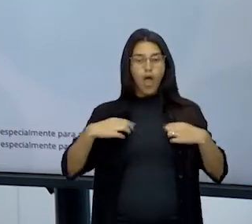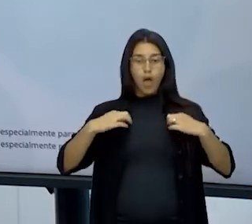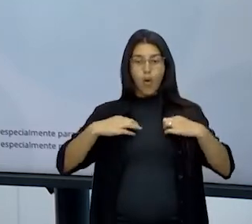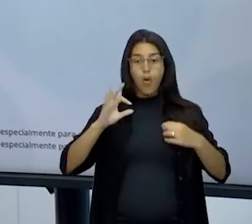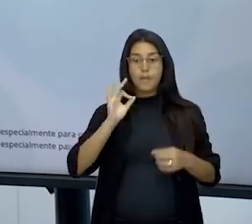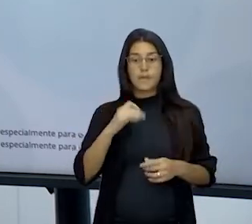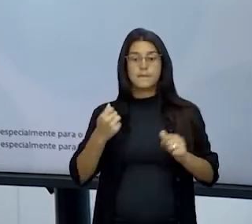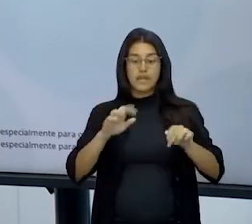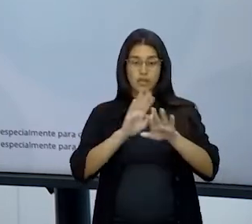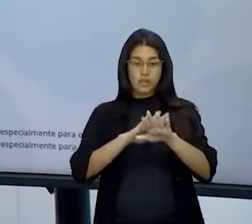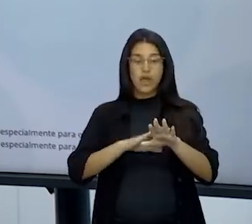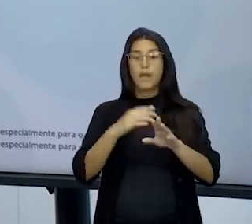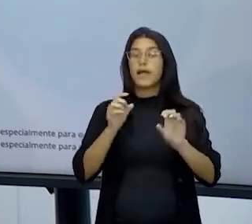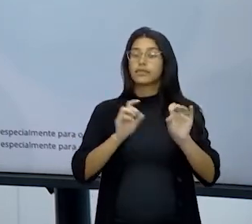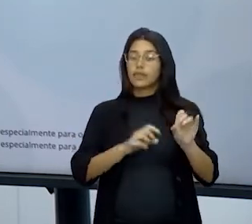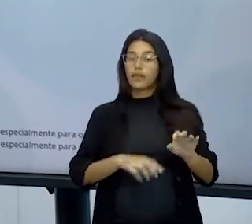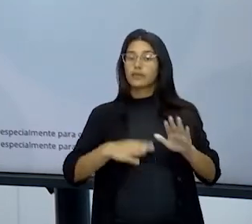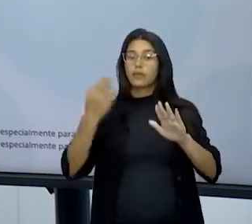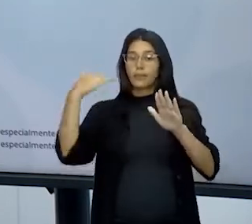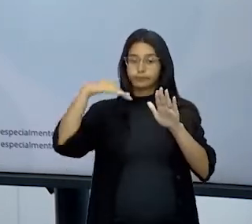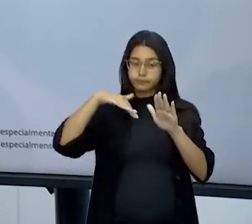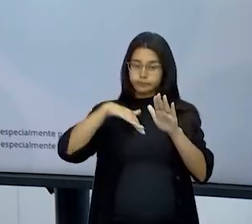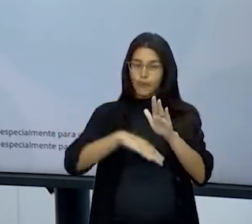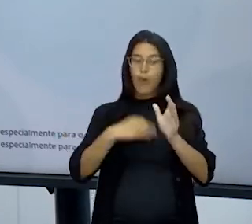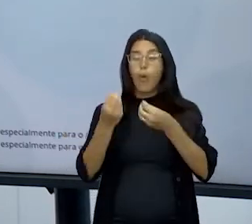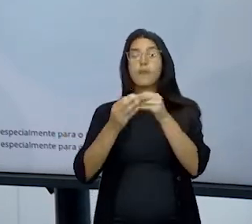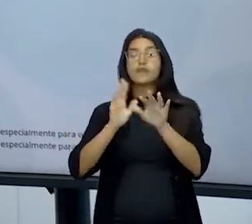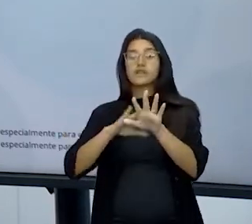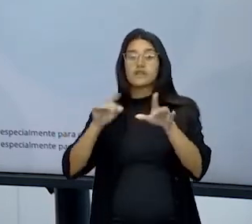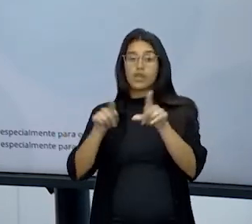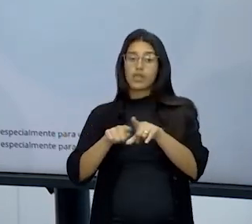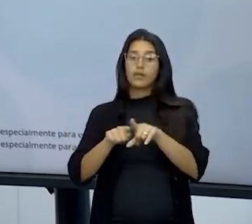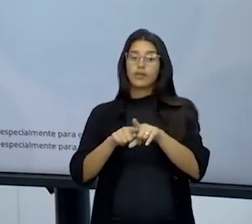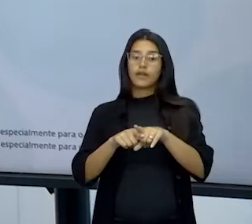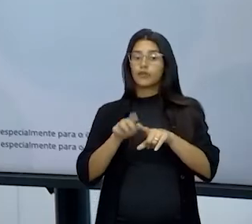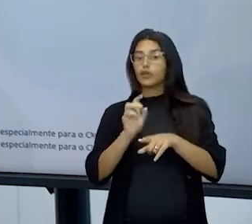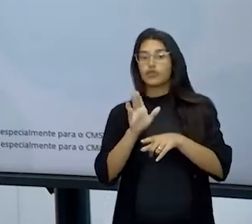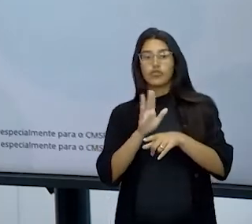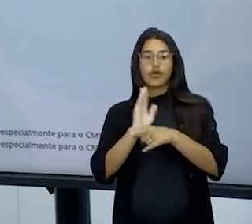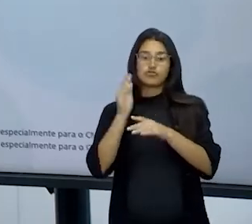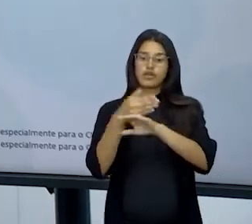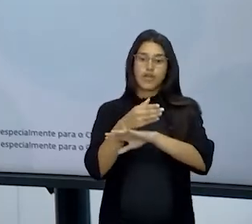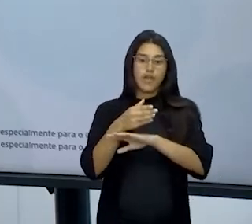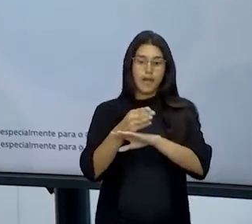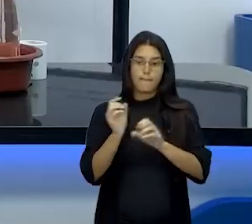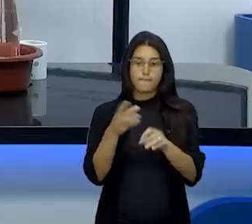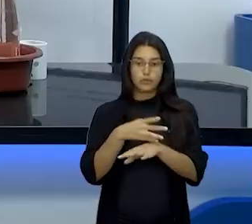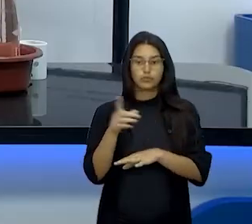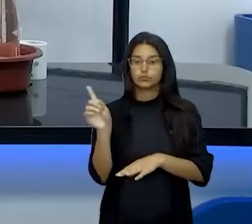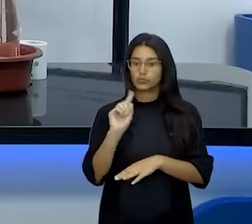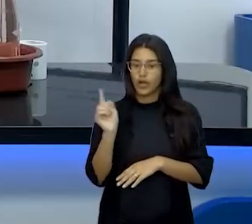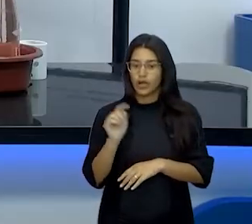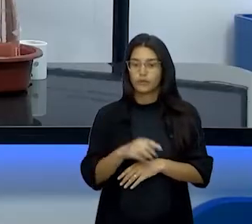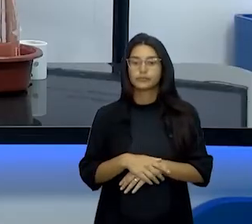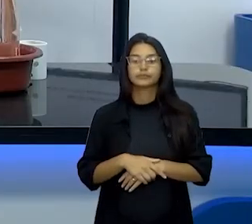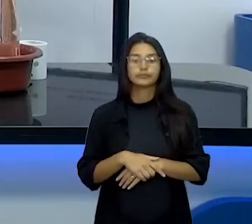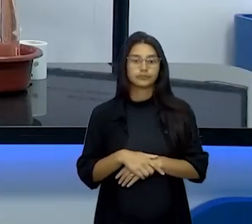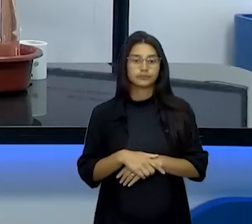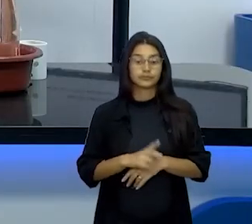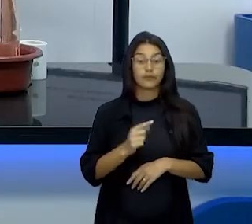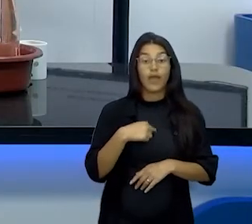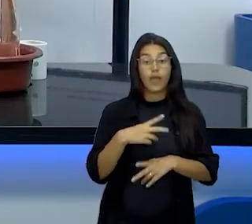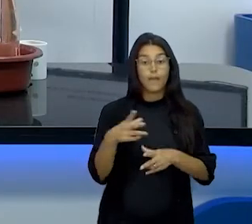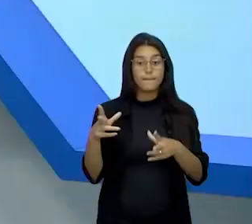você, tem a técnica de você mergulhar, como você tem que se comportar ali. Não é só chegar e entrar com o negócio, não é isso, né? Eu